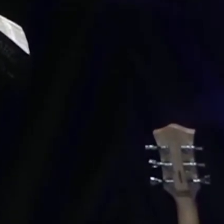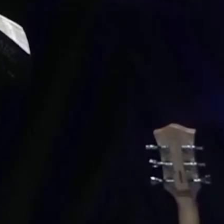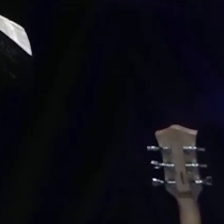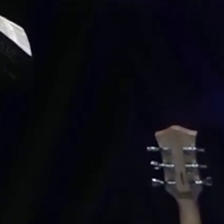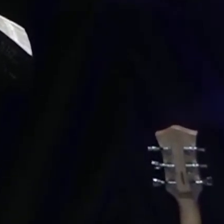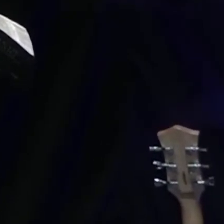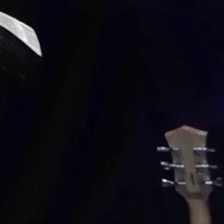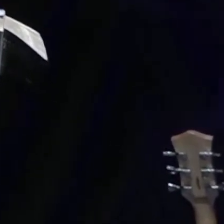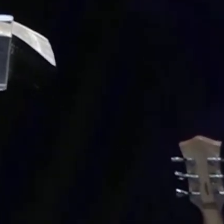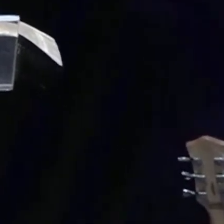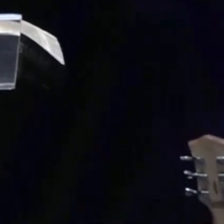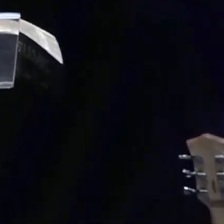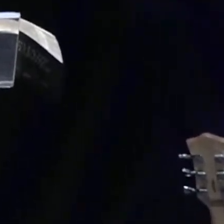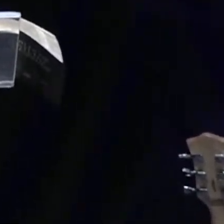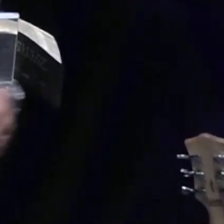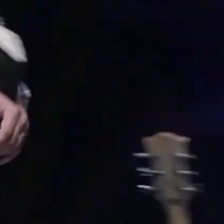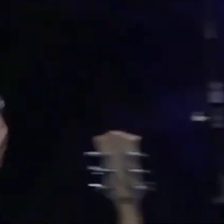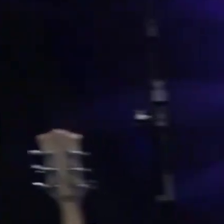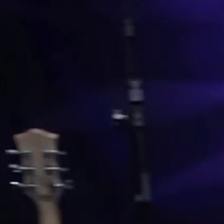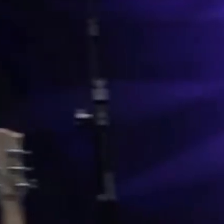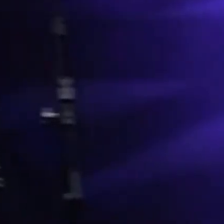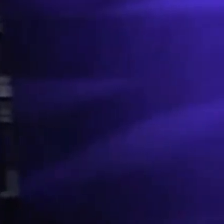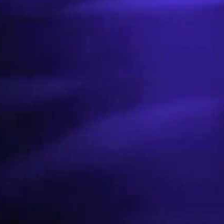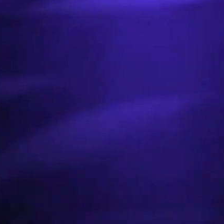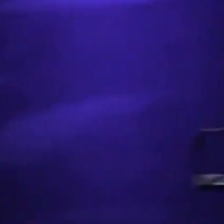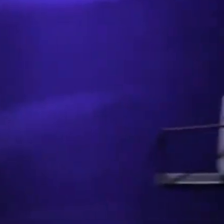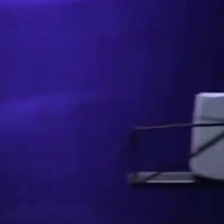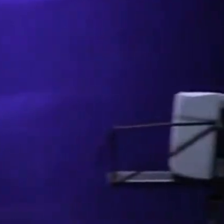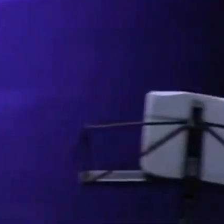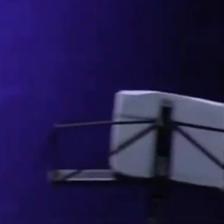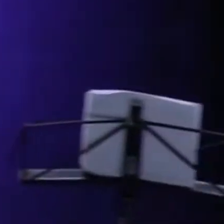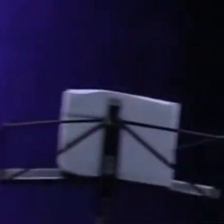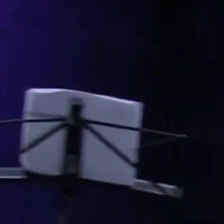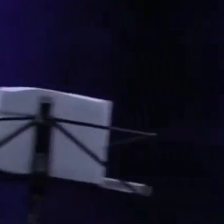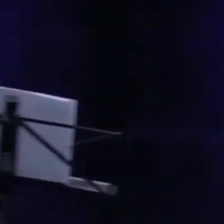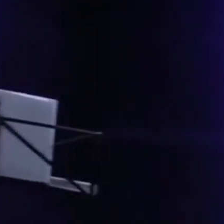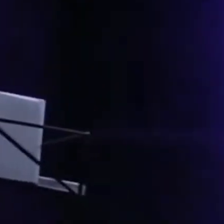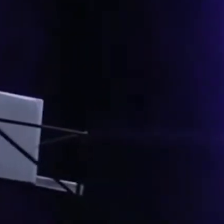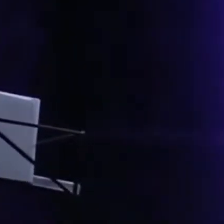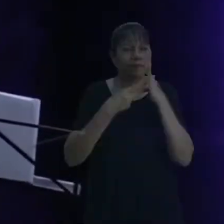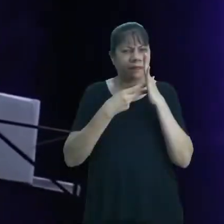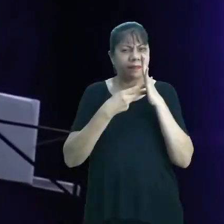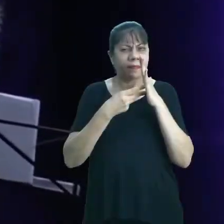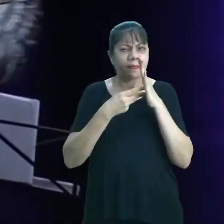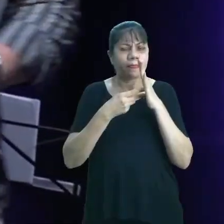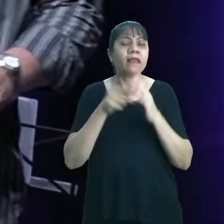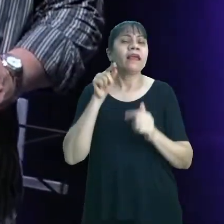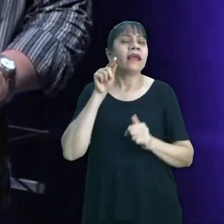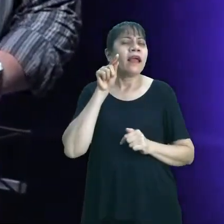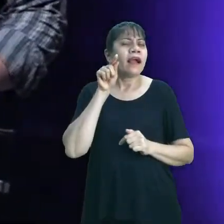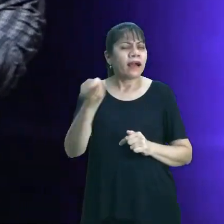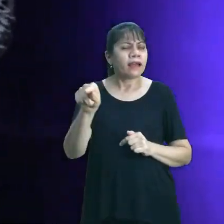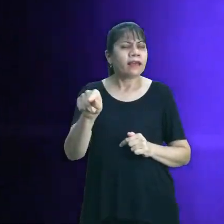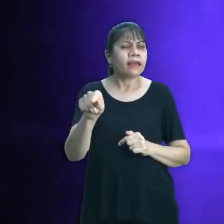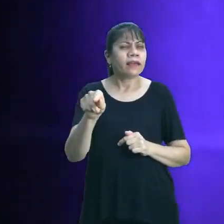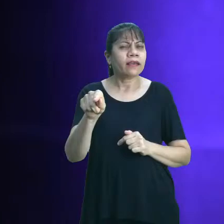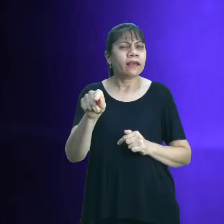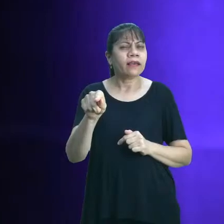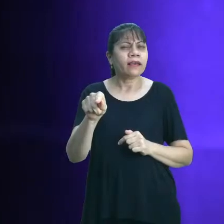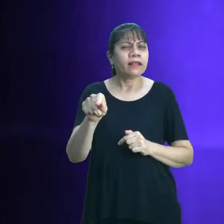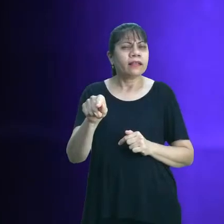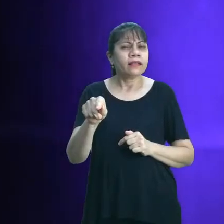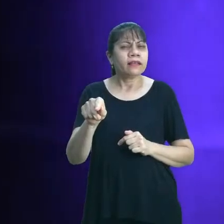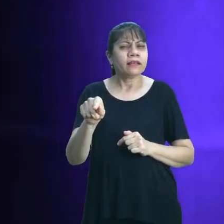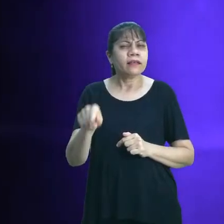significa aquele que convoca a assembleia, ou simplesmente o pregador. E